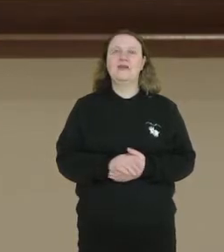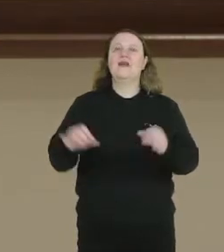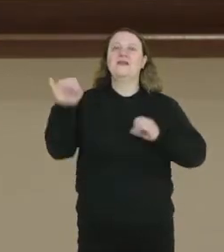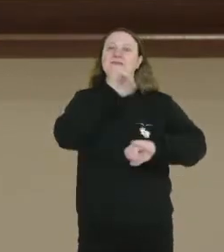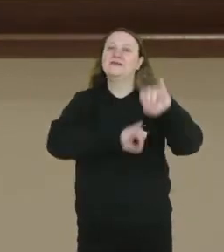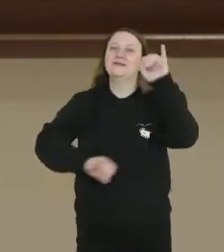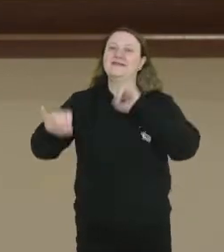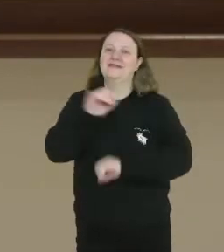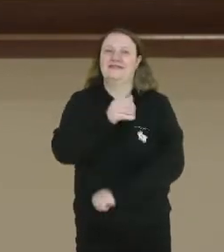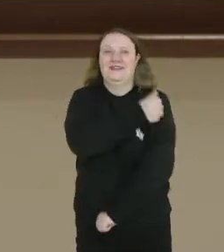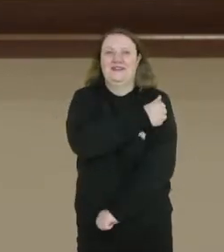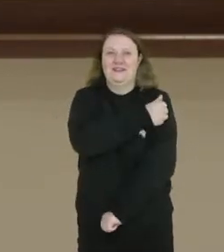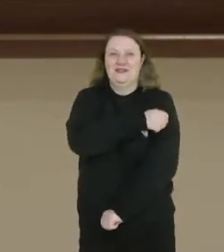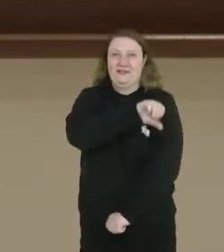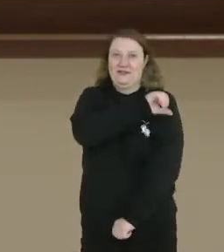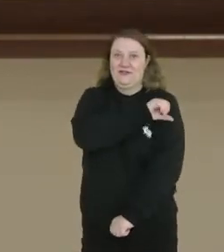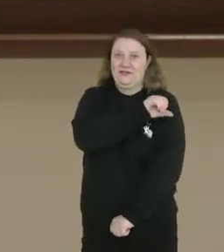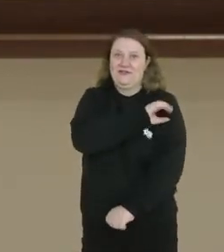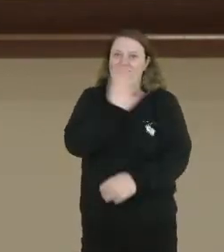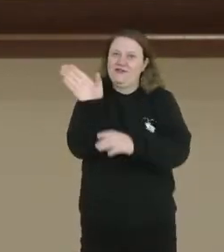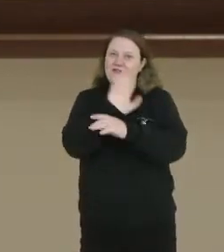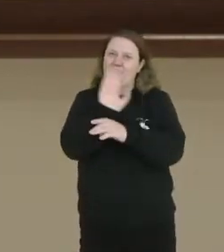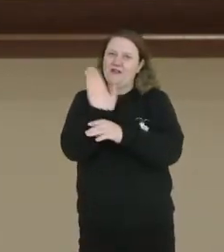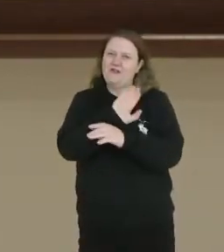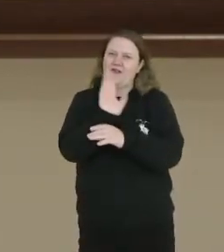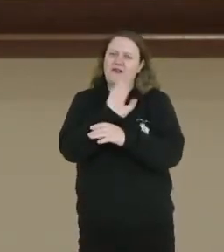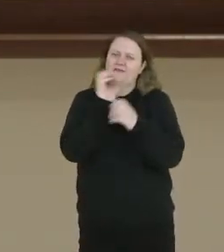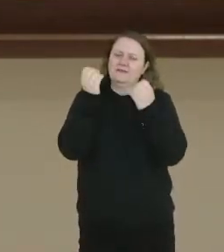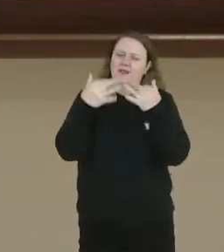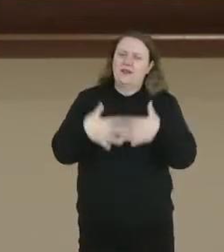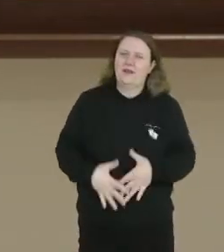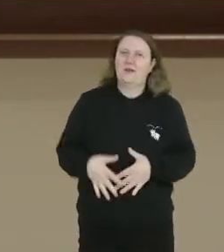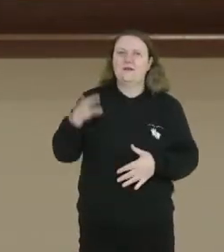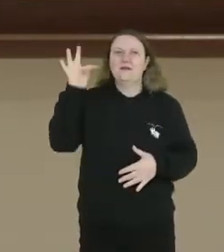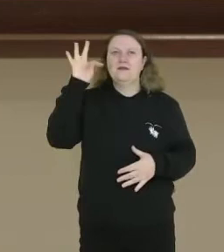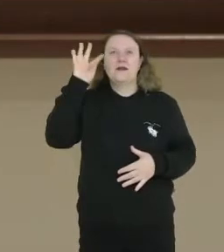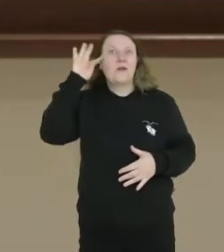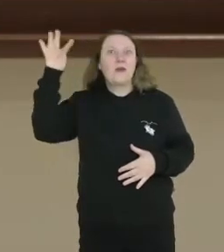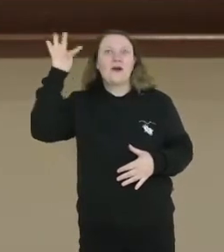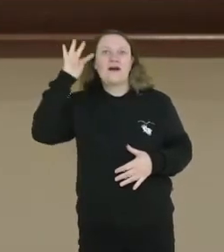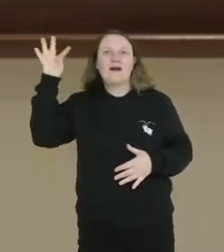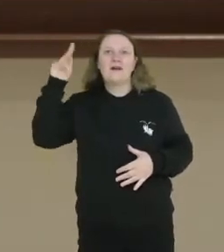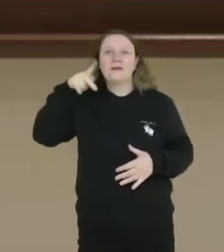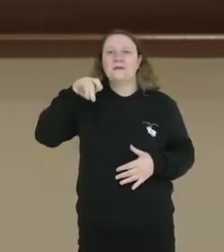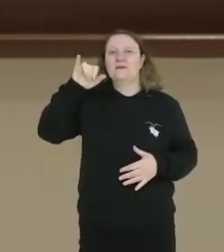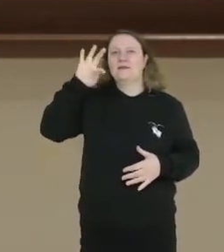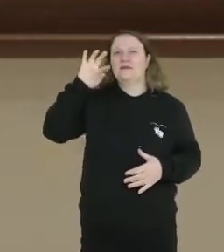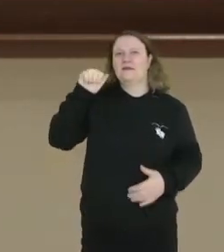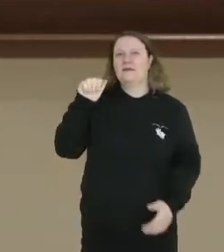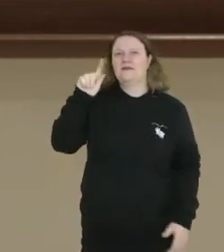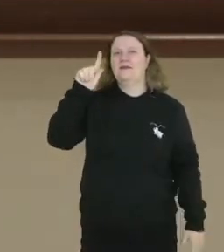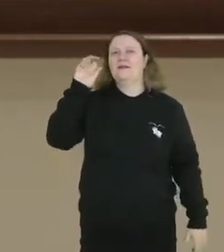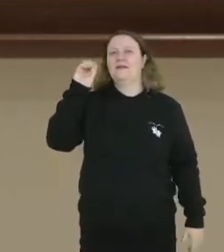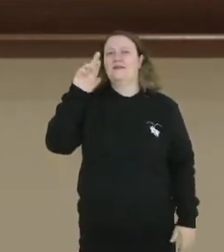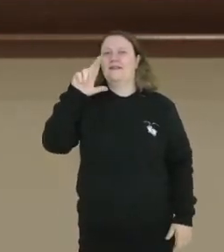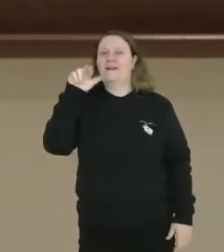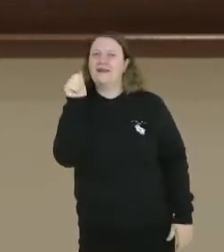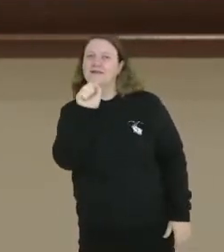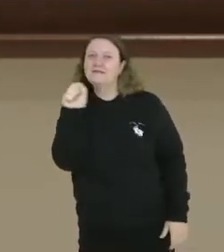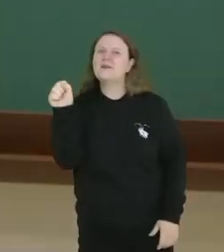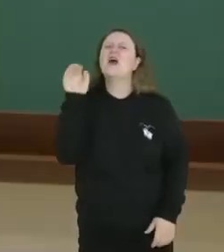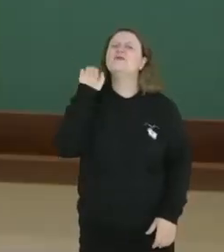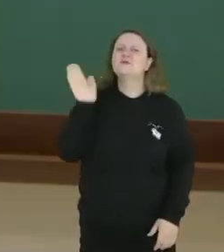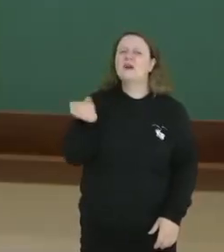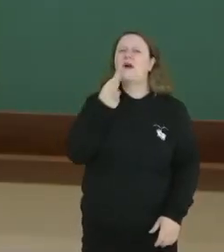Olá, estudantes do 9º ano! Nesse vídeo vamos falar sobre Teorema de Pitágoras. Bora lá? Você já viu que existe